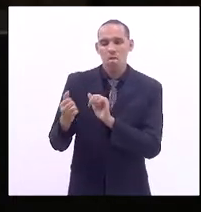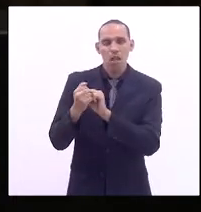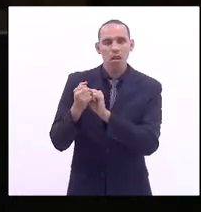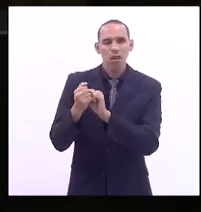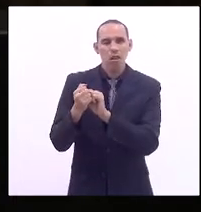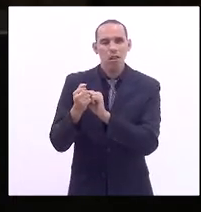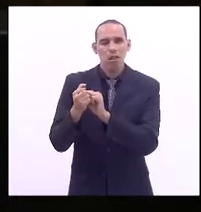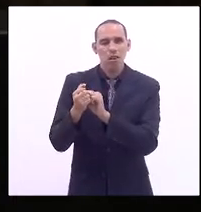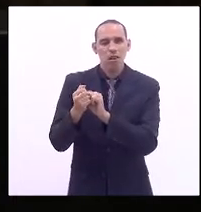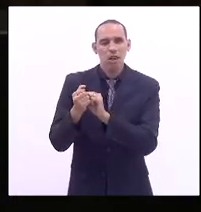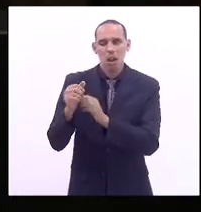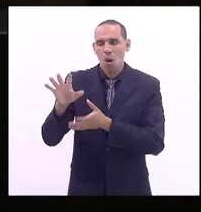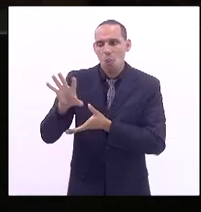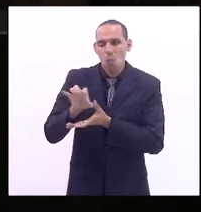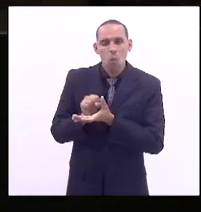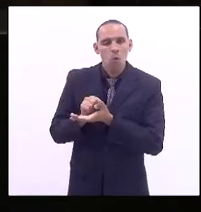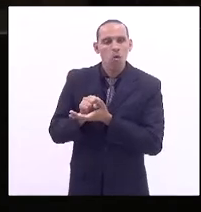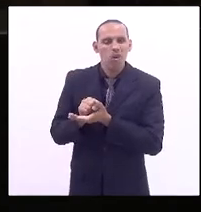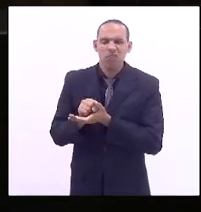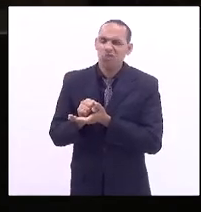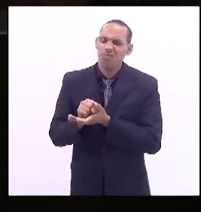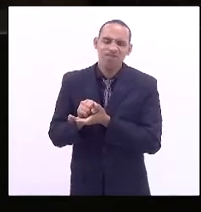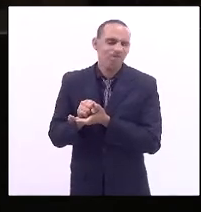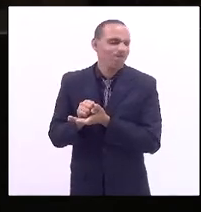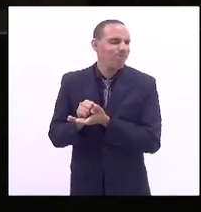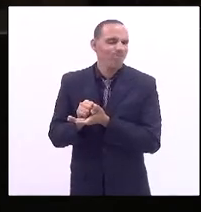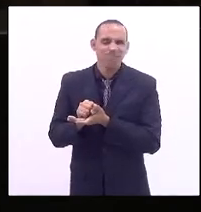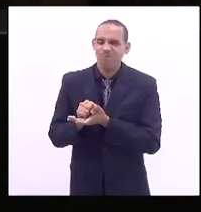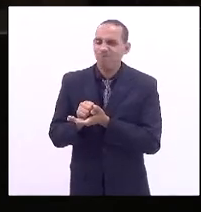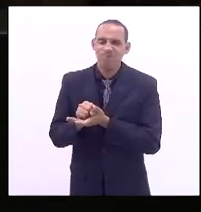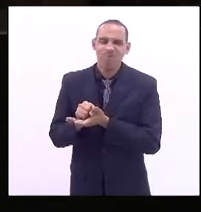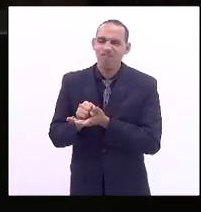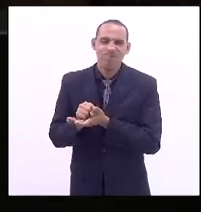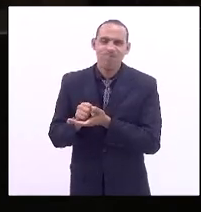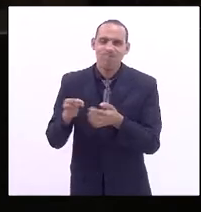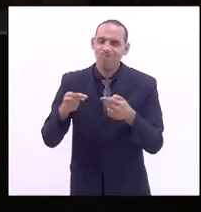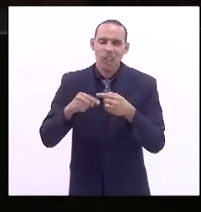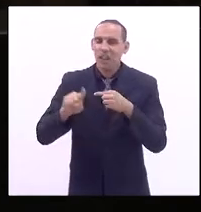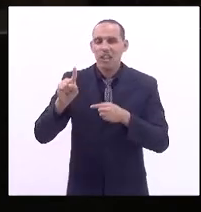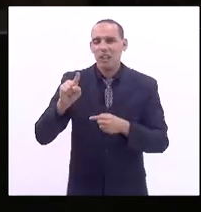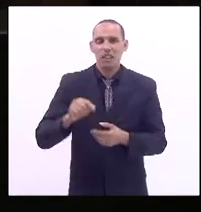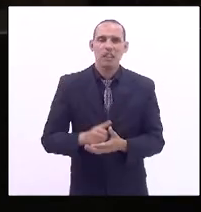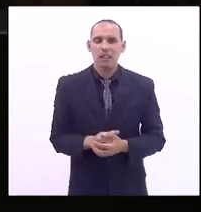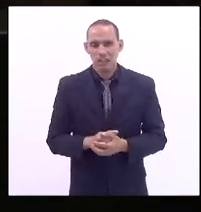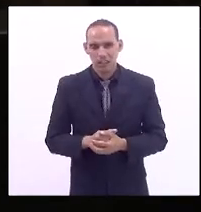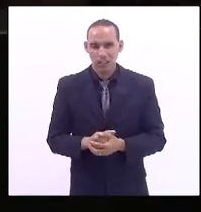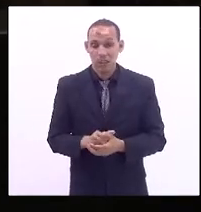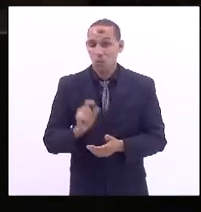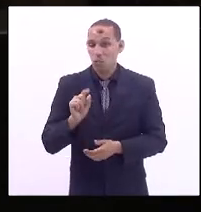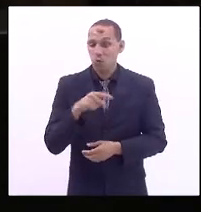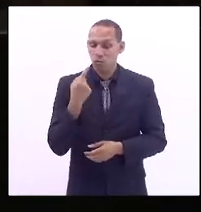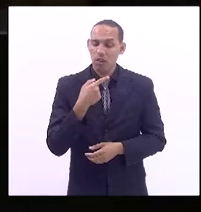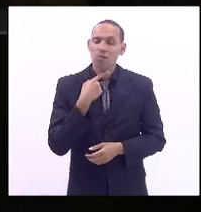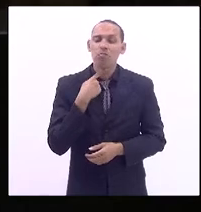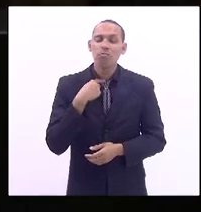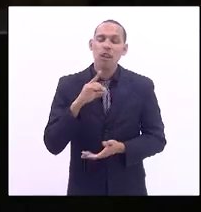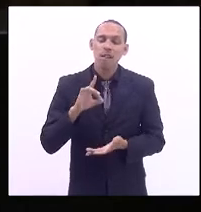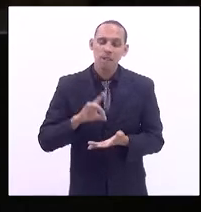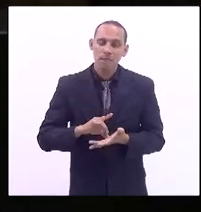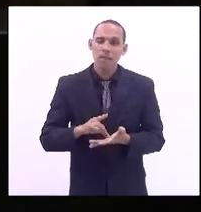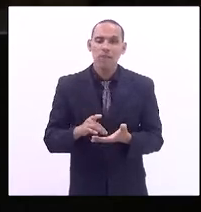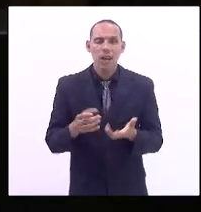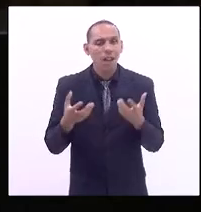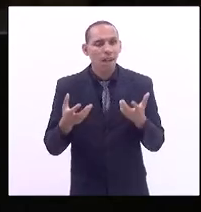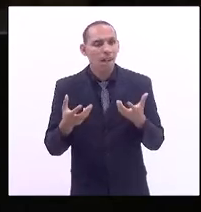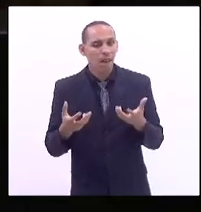Eu acho que isso daí não é de acordo com o que nós desejamos o